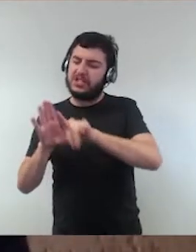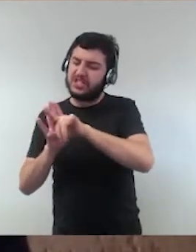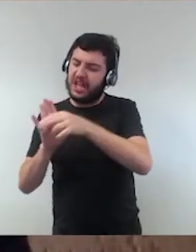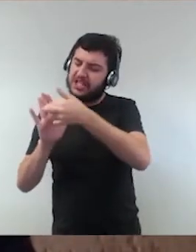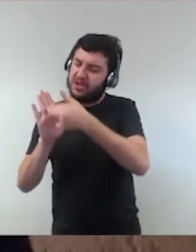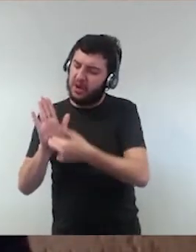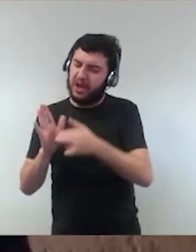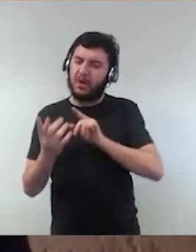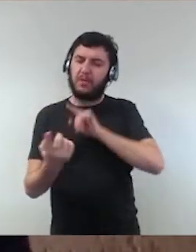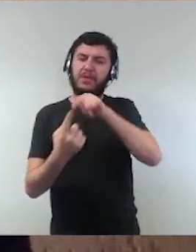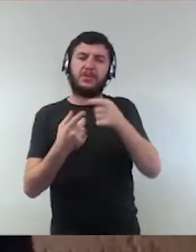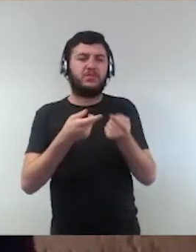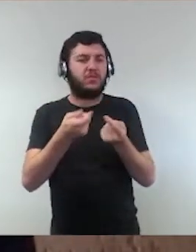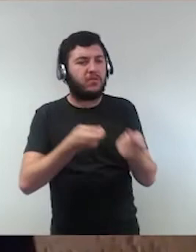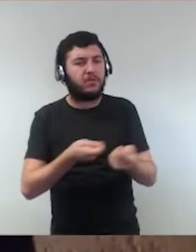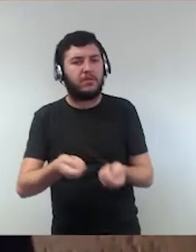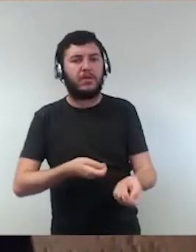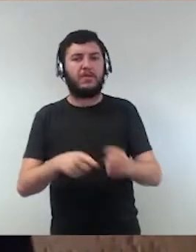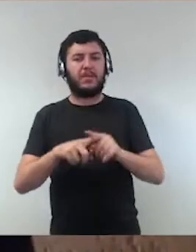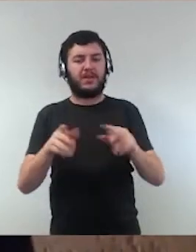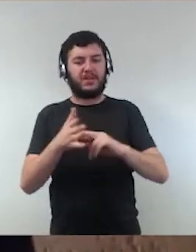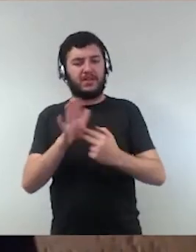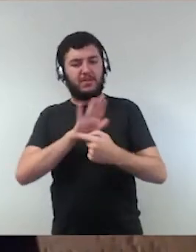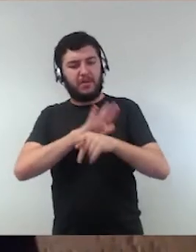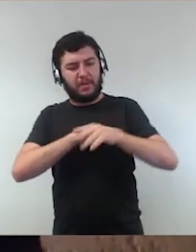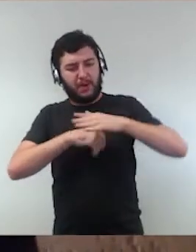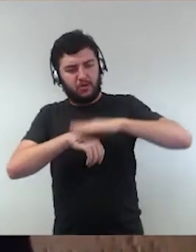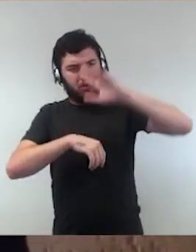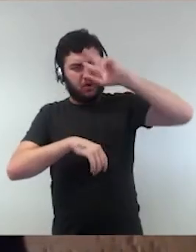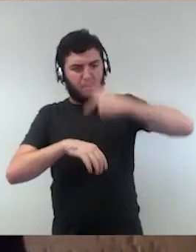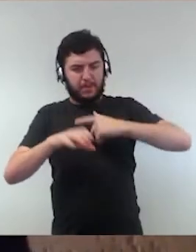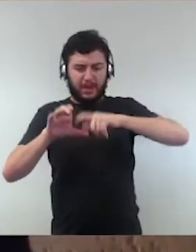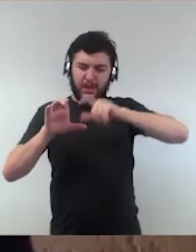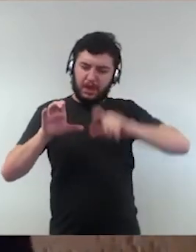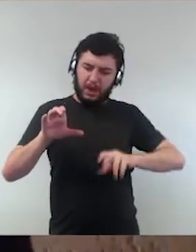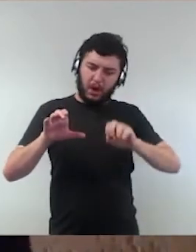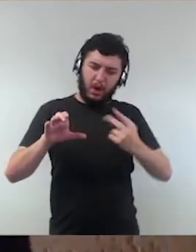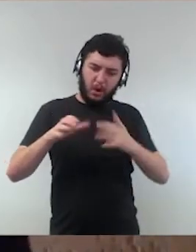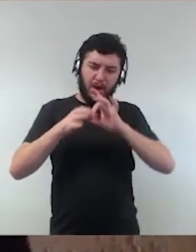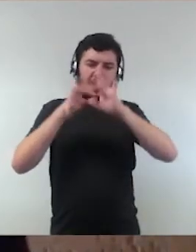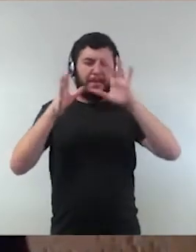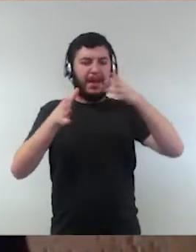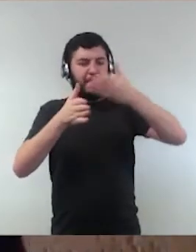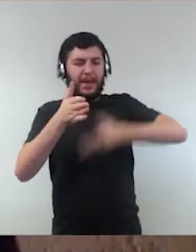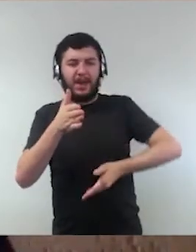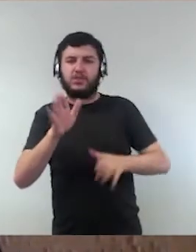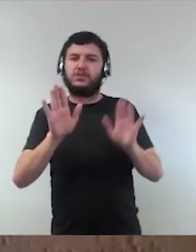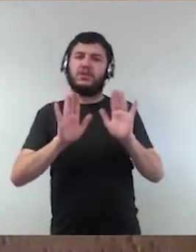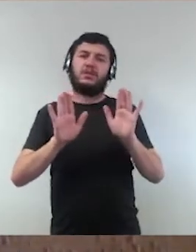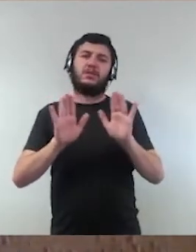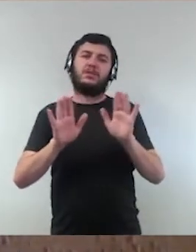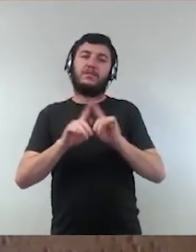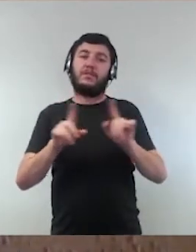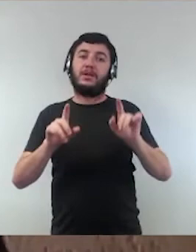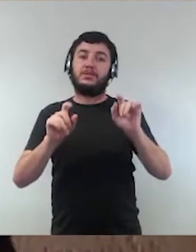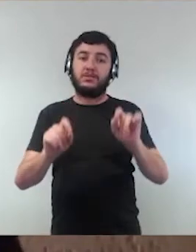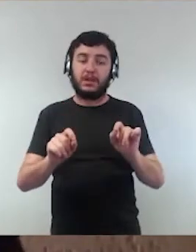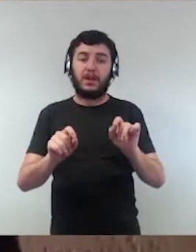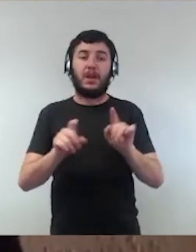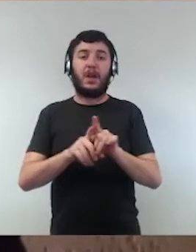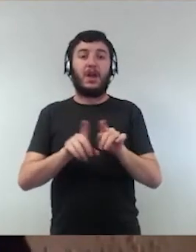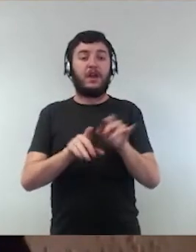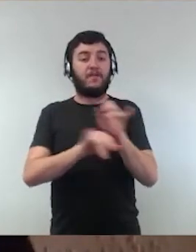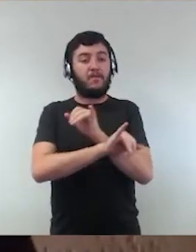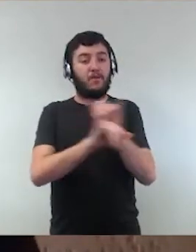mas na nossa autonomia, na nossa liberdade. Então, a própria noção da autonomia, da autodeterminação informativa, que às vezes